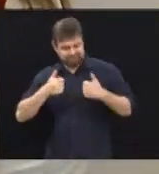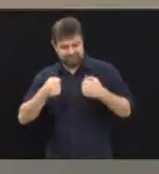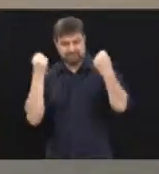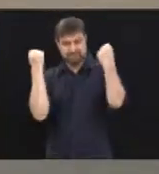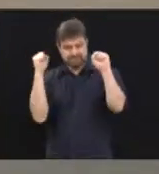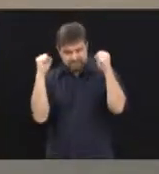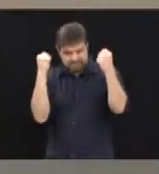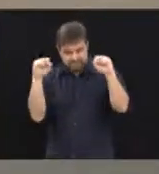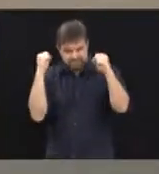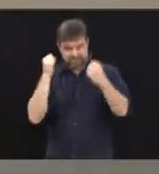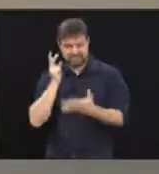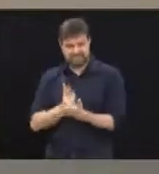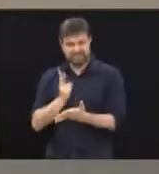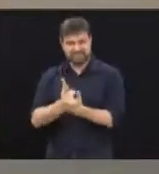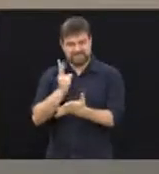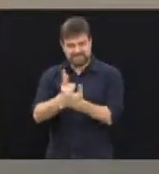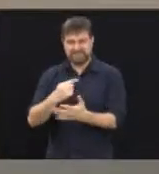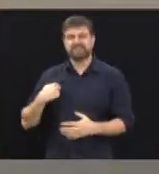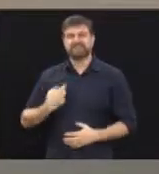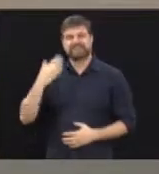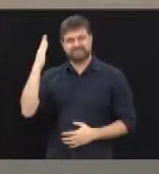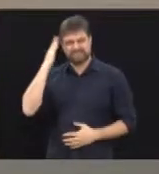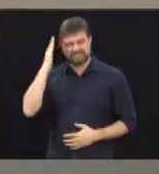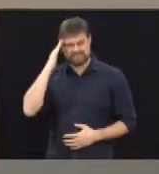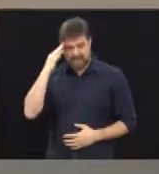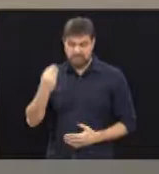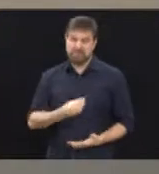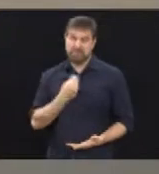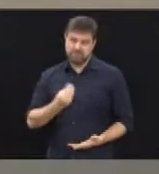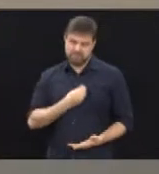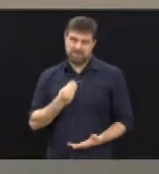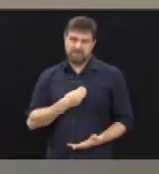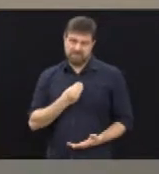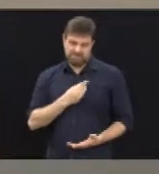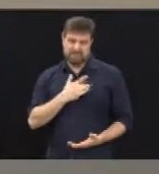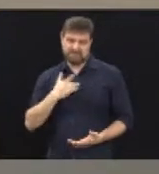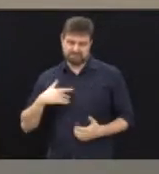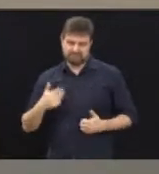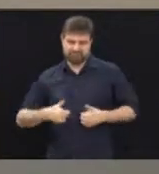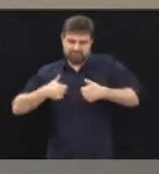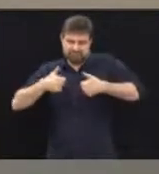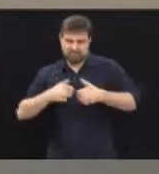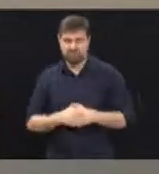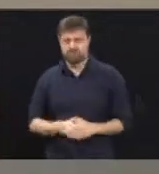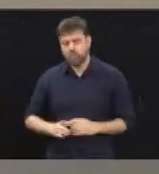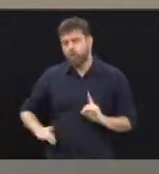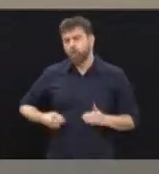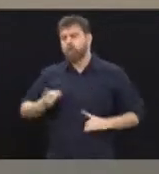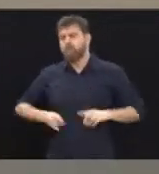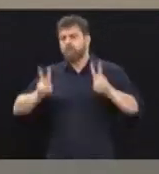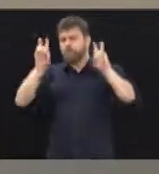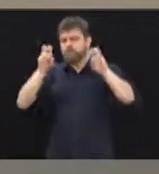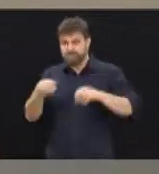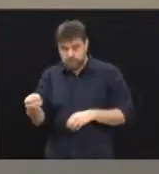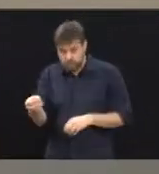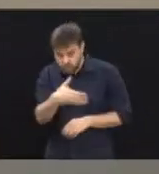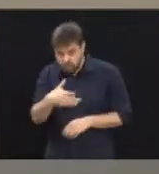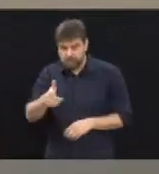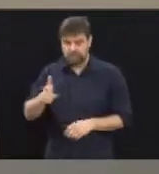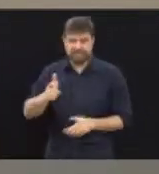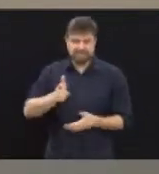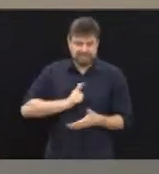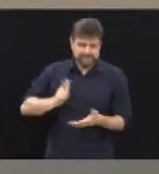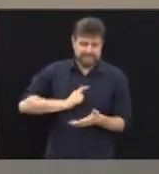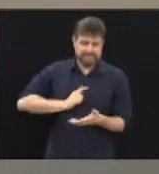exercícios físicos. Exatamente, uma rotina saudável de vida. Mas assim, de novidade de hormônios, como eu disse, são